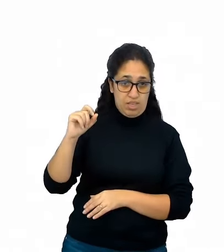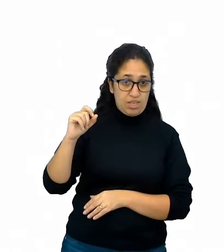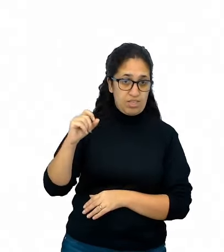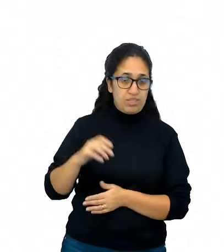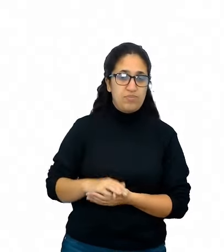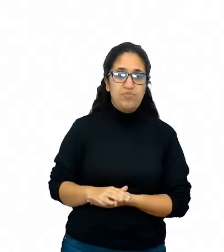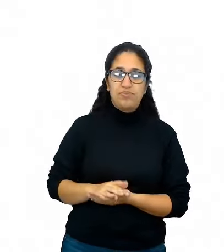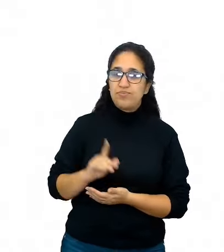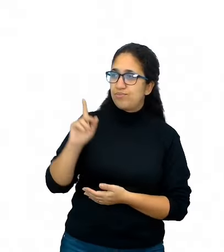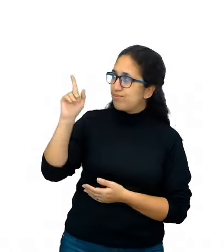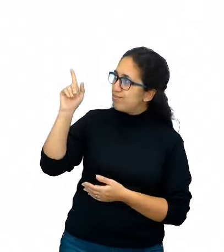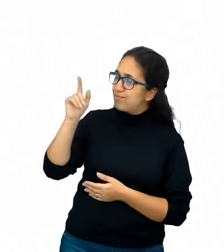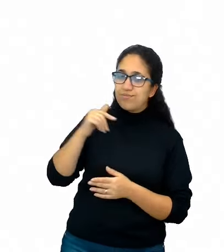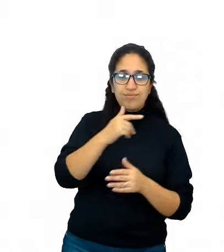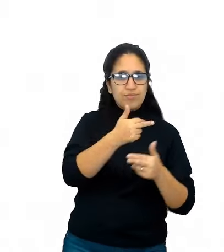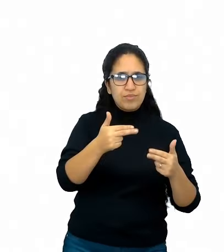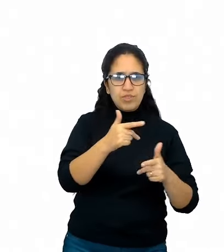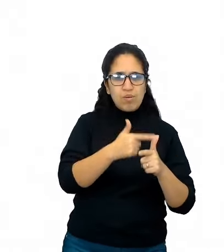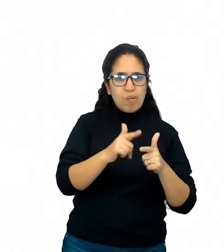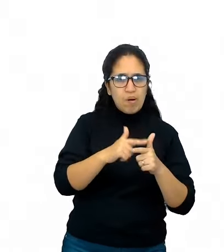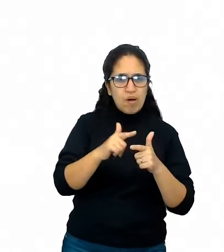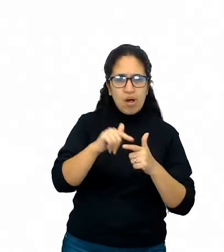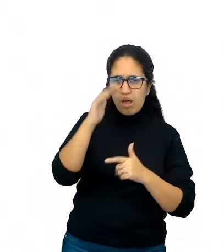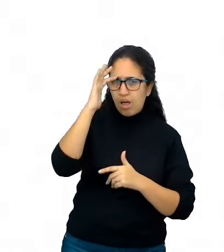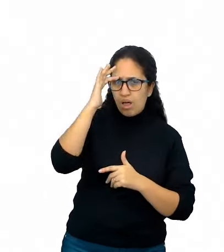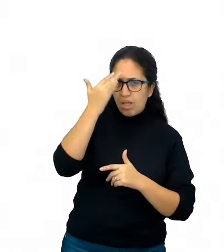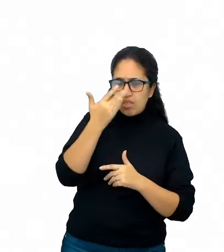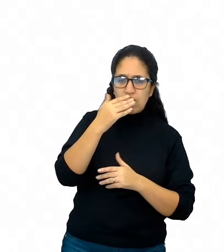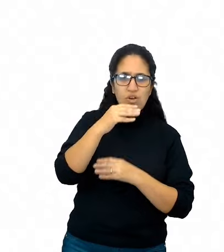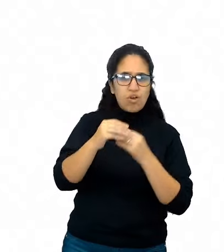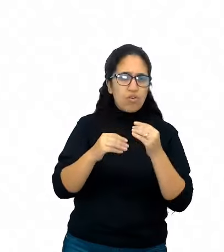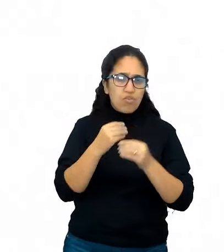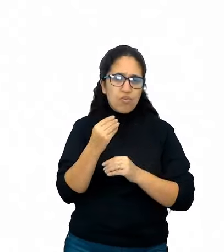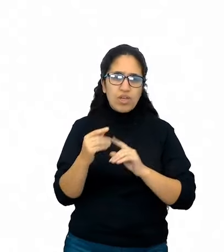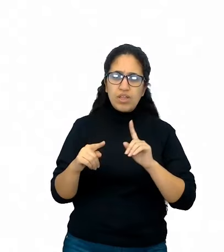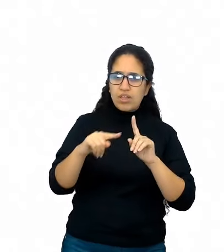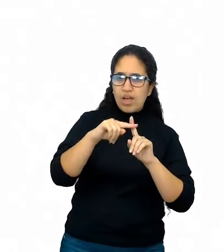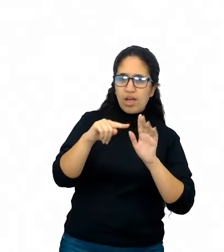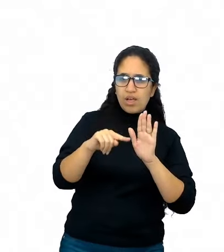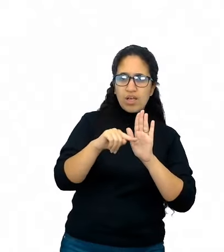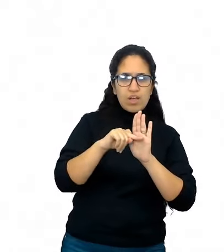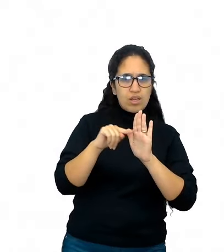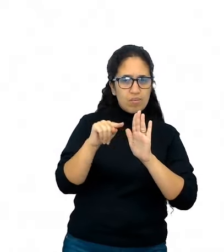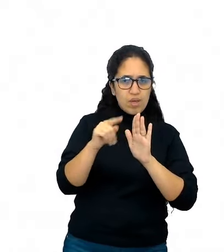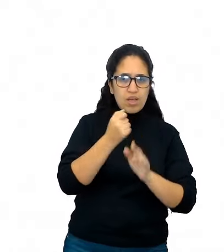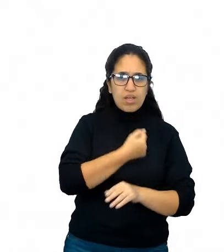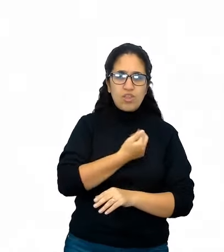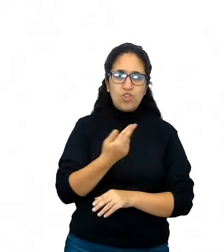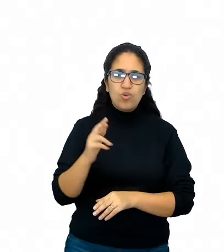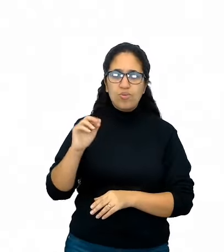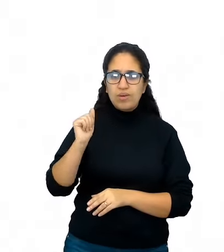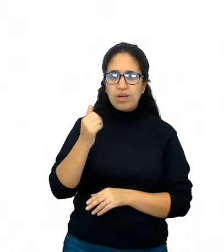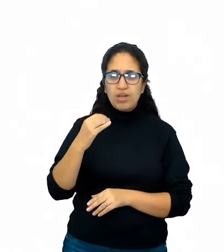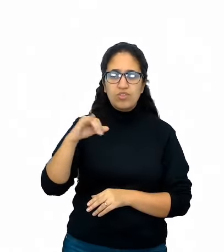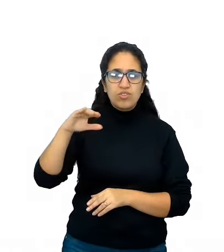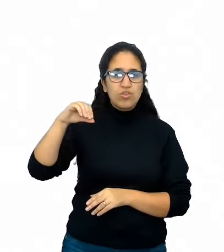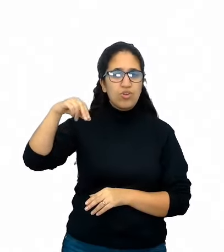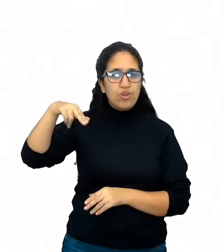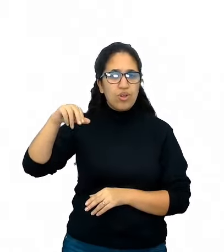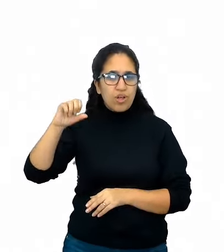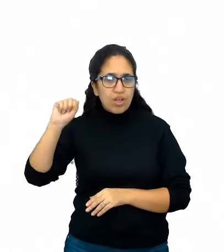decimal, e resolver situações problema envolvendo adição e subtração por números racionais,